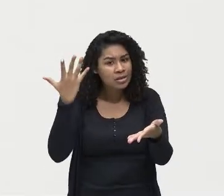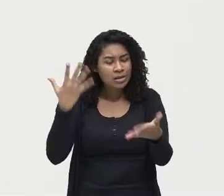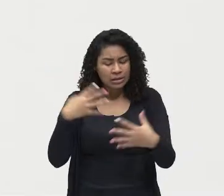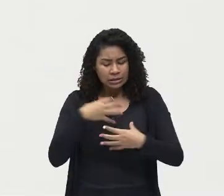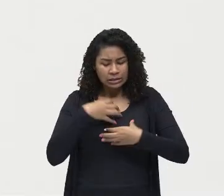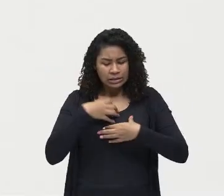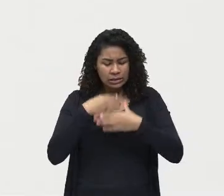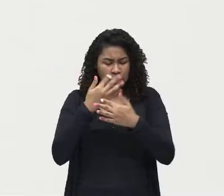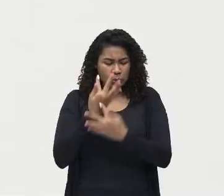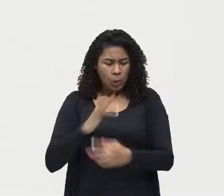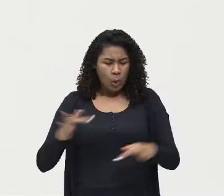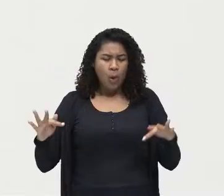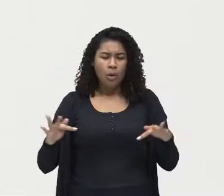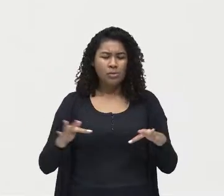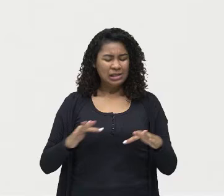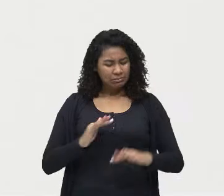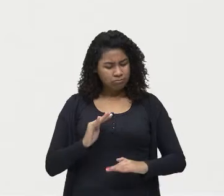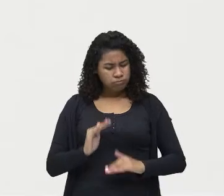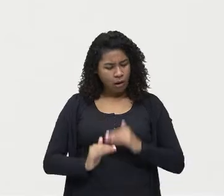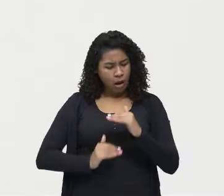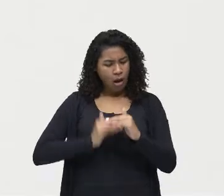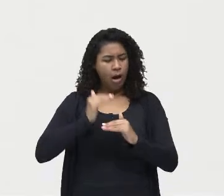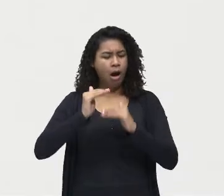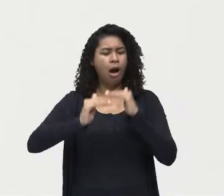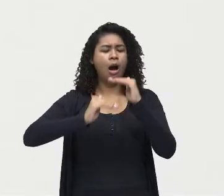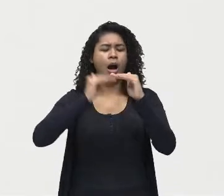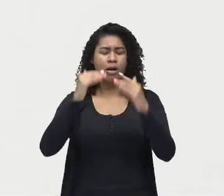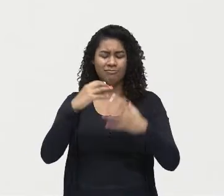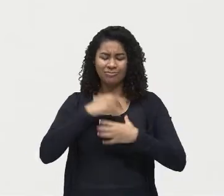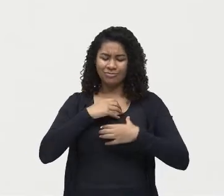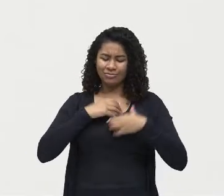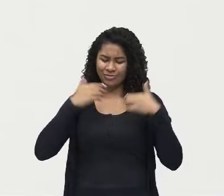e esse processo de crescer tinha que vir